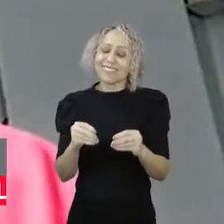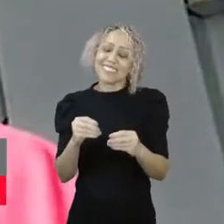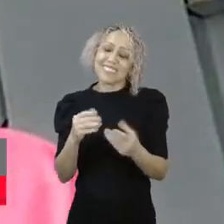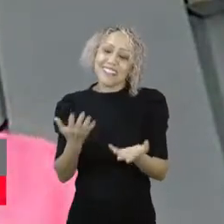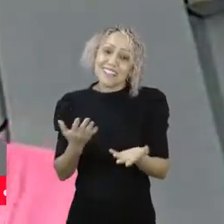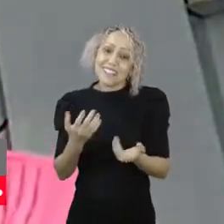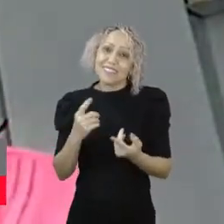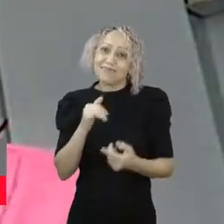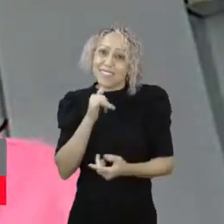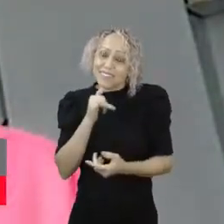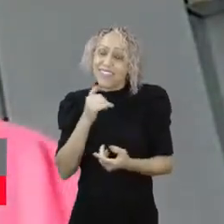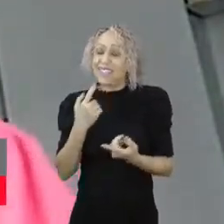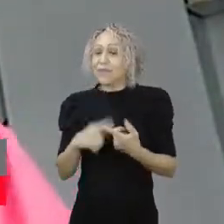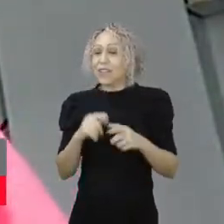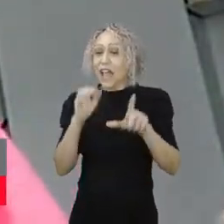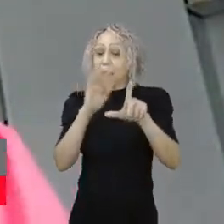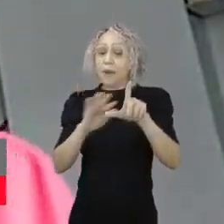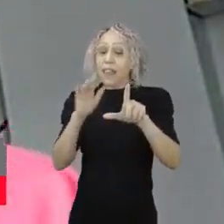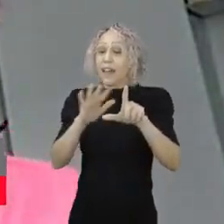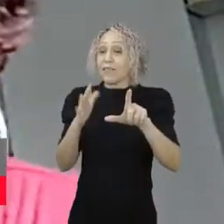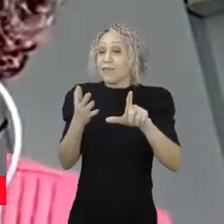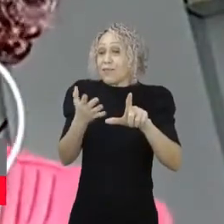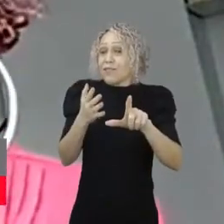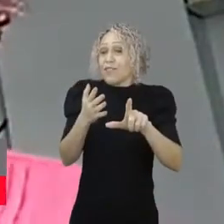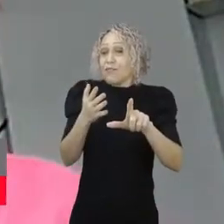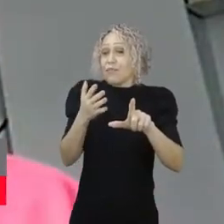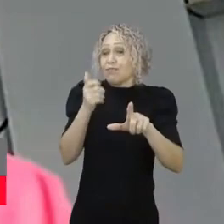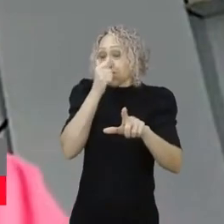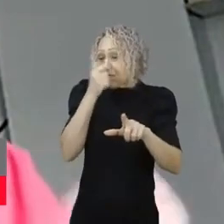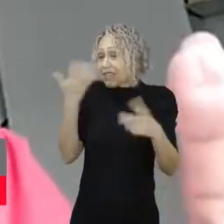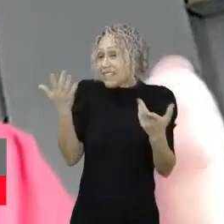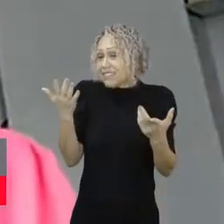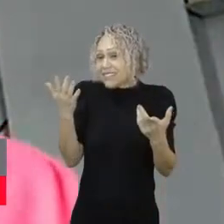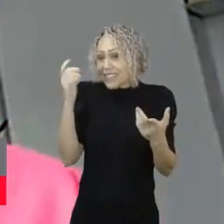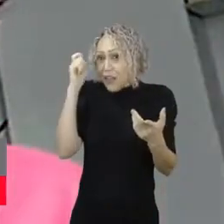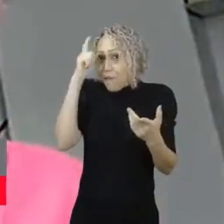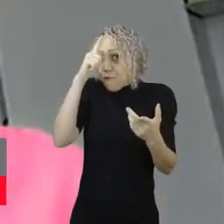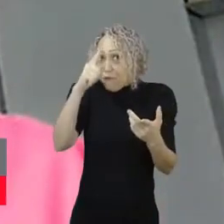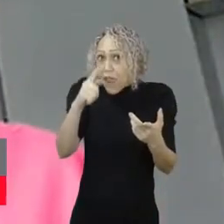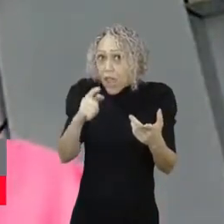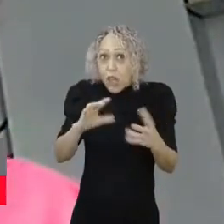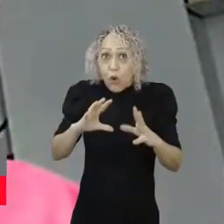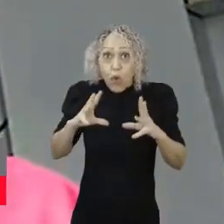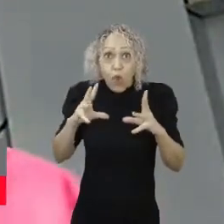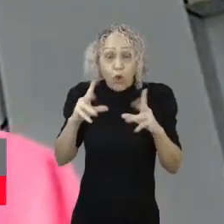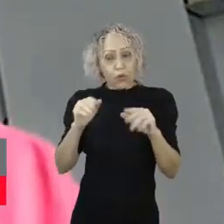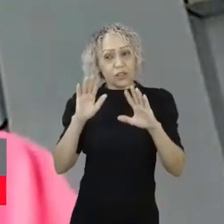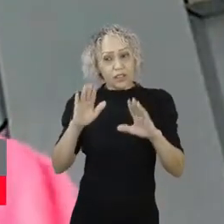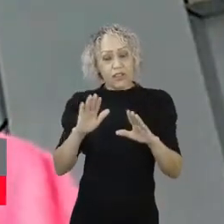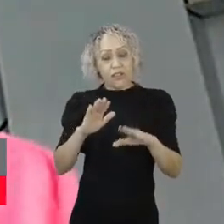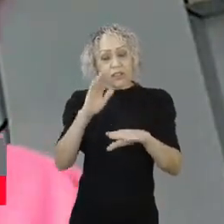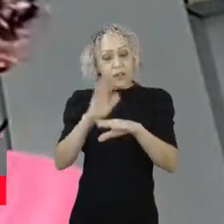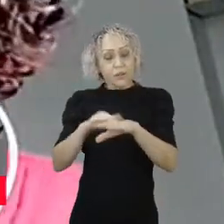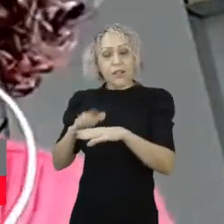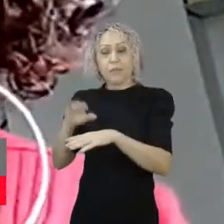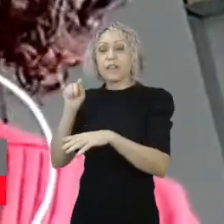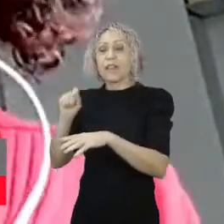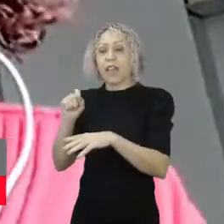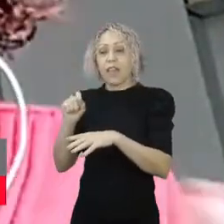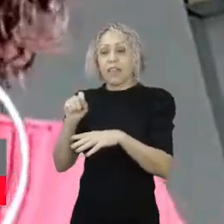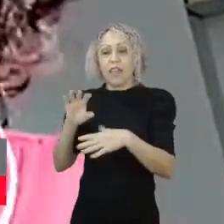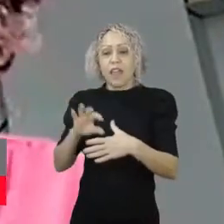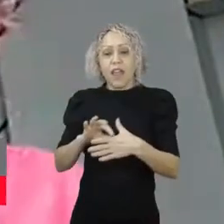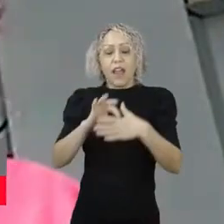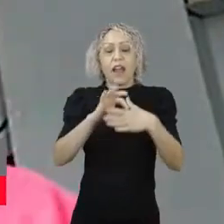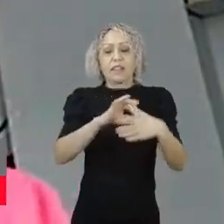sugestão nossa é que o presidente ou o secretário de organização, inclusive, chame a executiva e